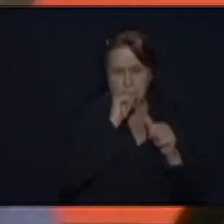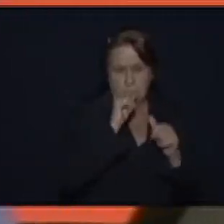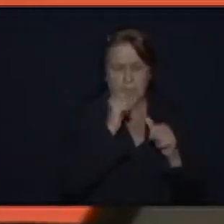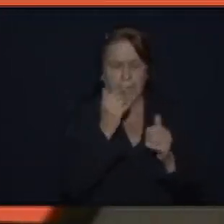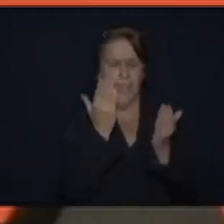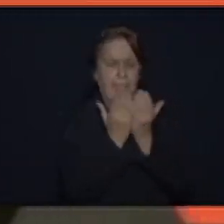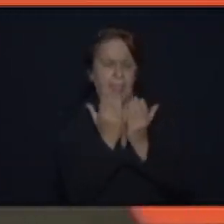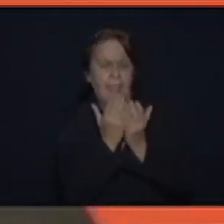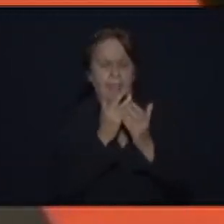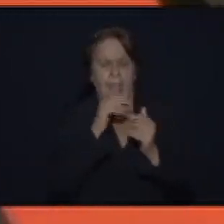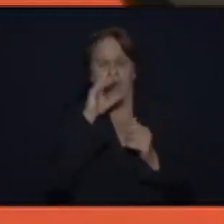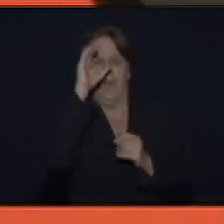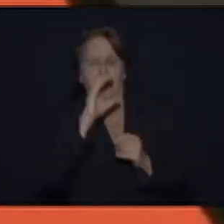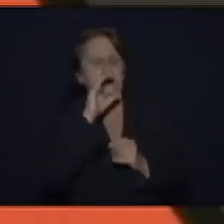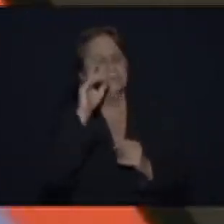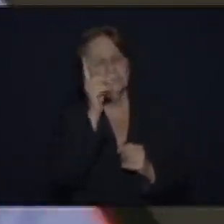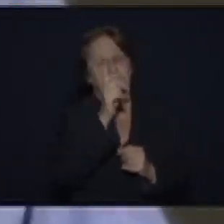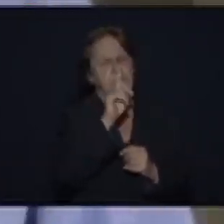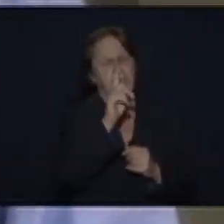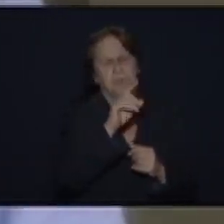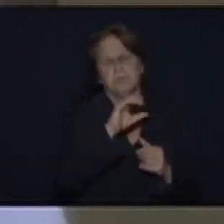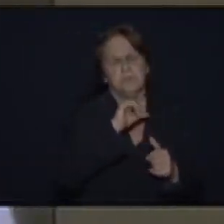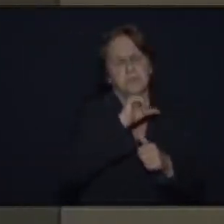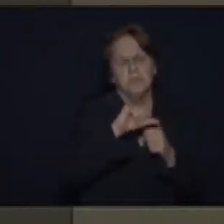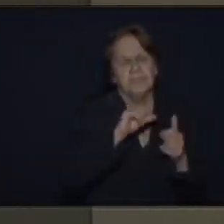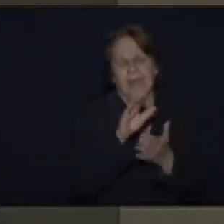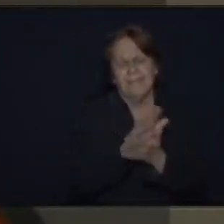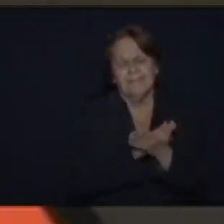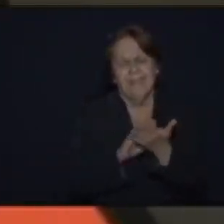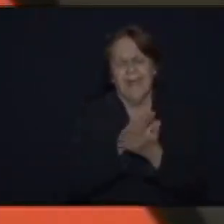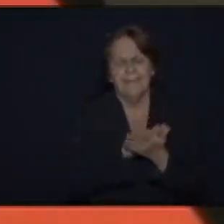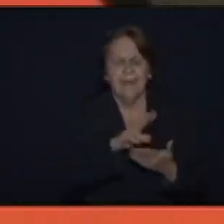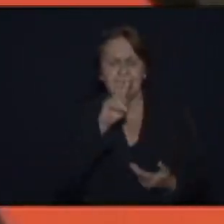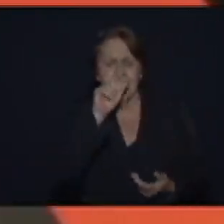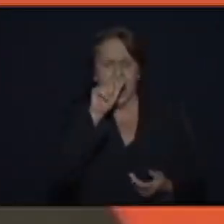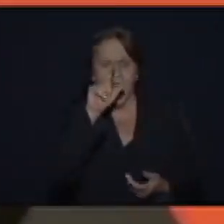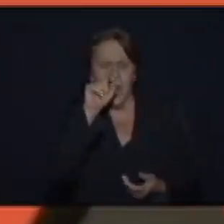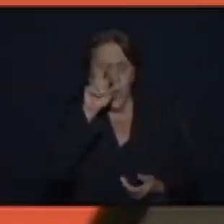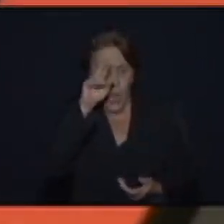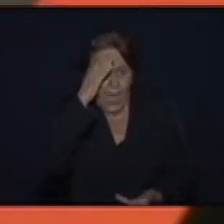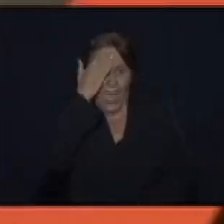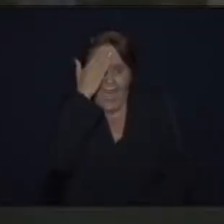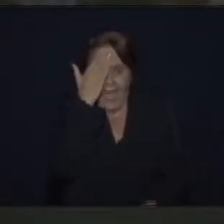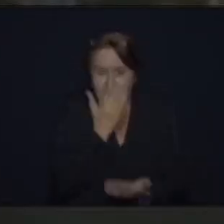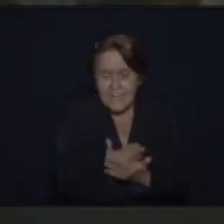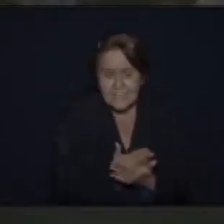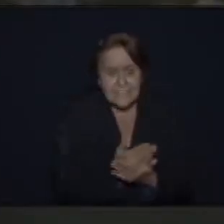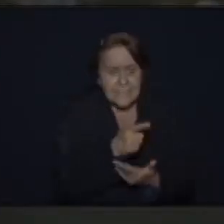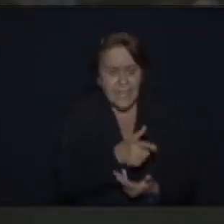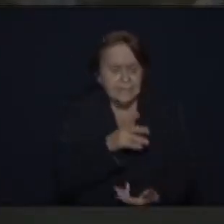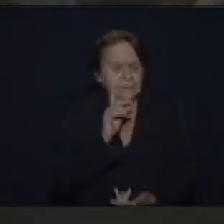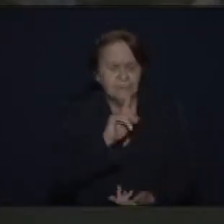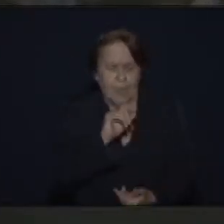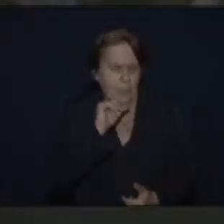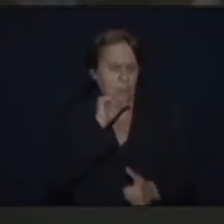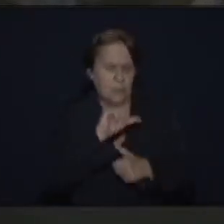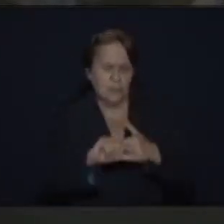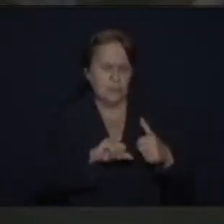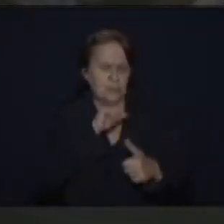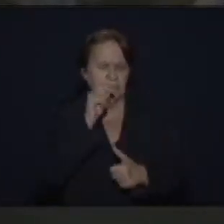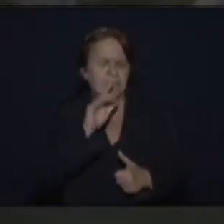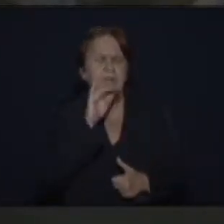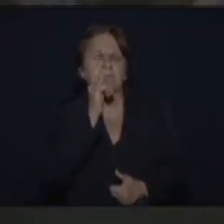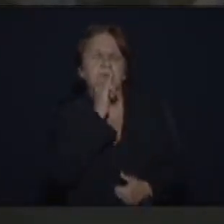nacionalidade e ninguém muda de valores que acreditamos Nele até de time de futebol se você nasce na